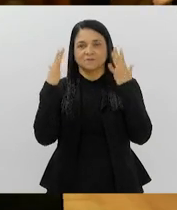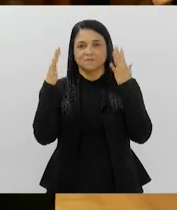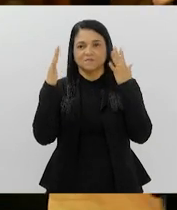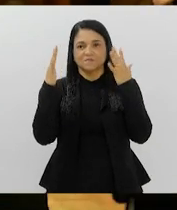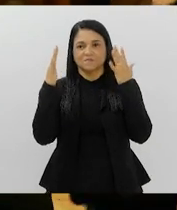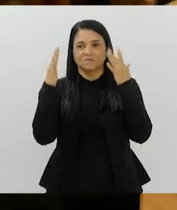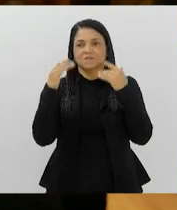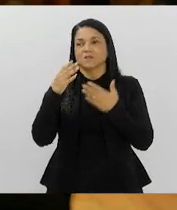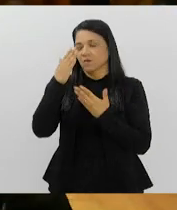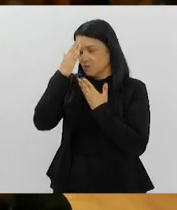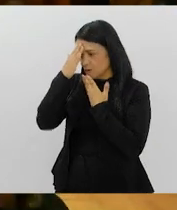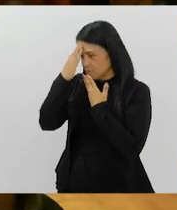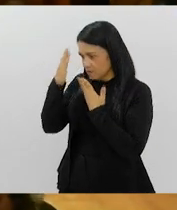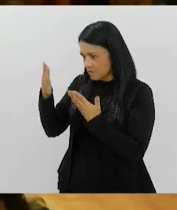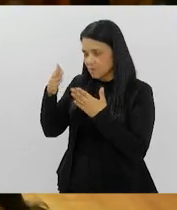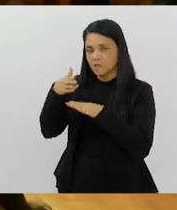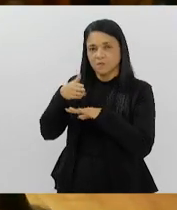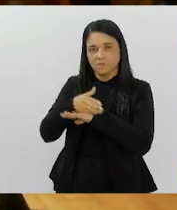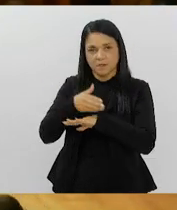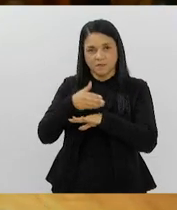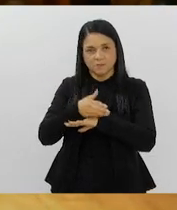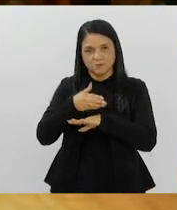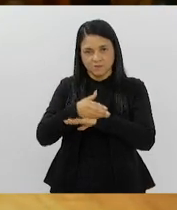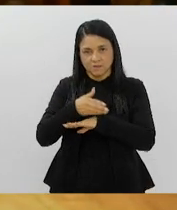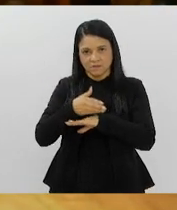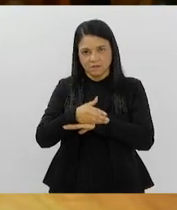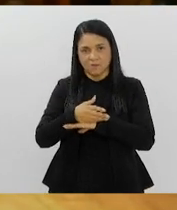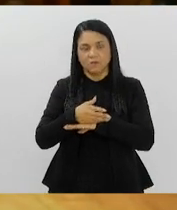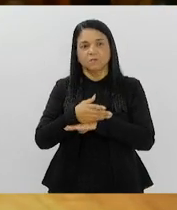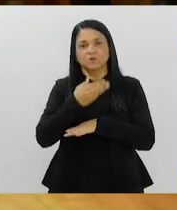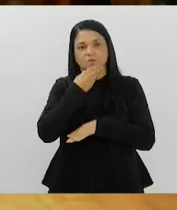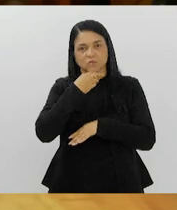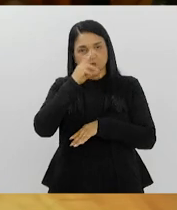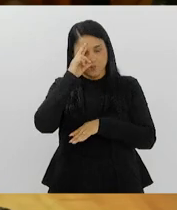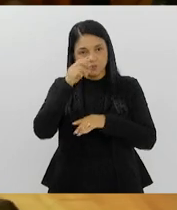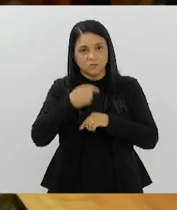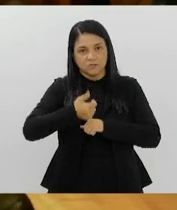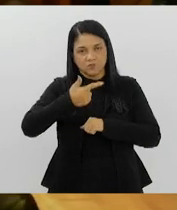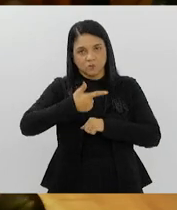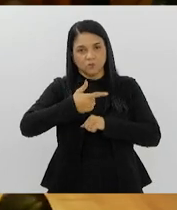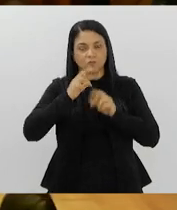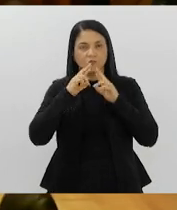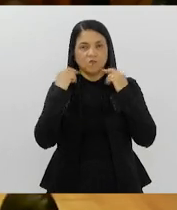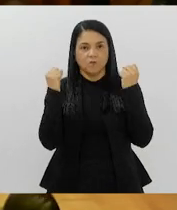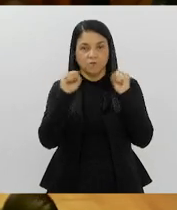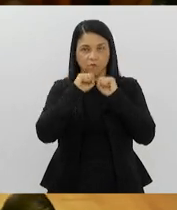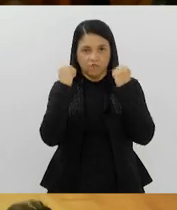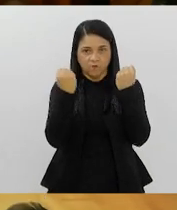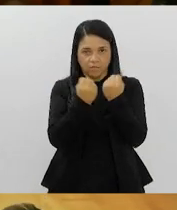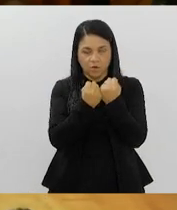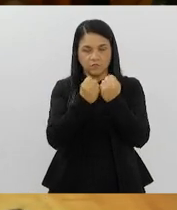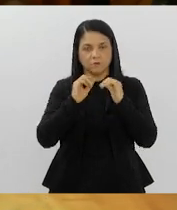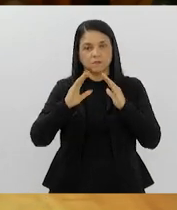Muito obrigada pela participação dos senhores no 2º Fórum Nacional de Segurança Escolar, no Rio de Janeiro.